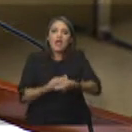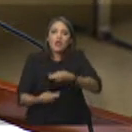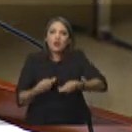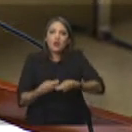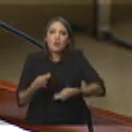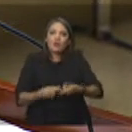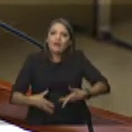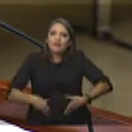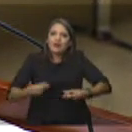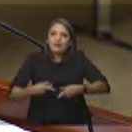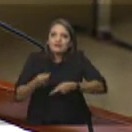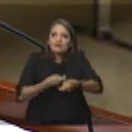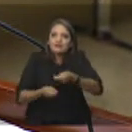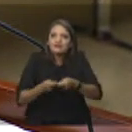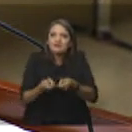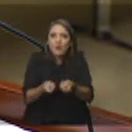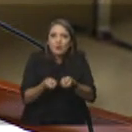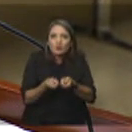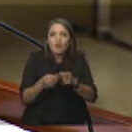por meio do cadastro base,